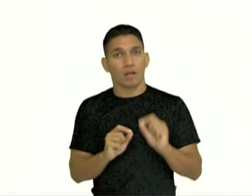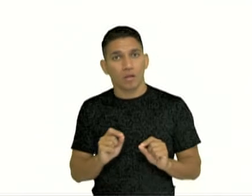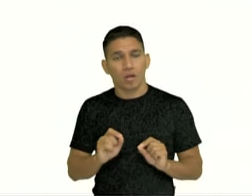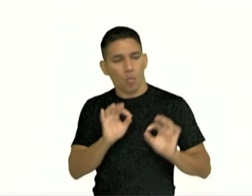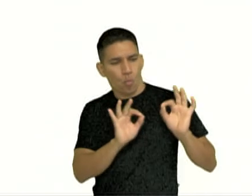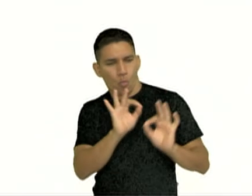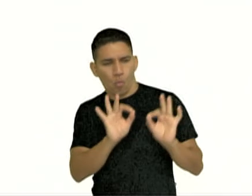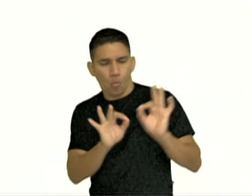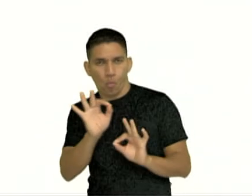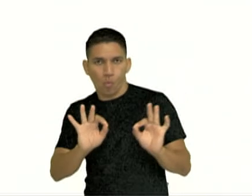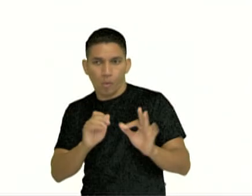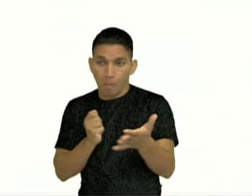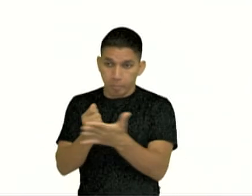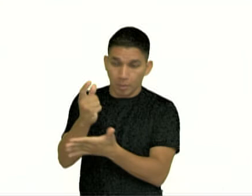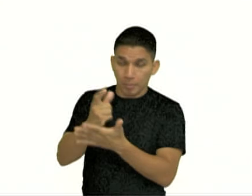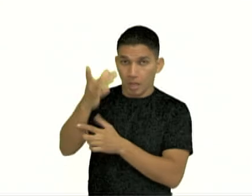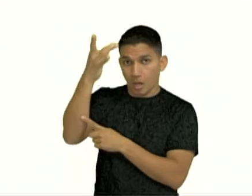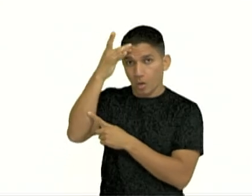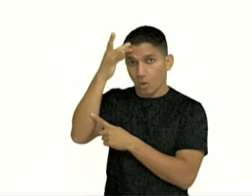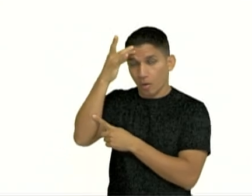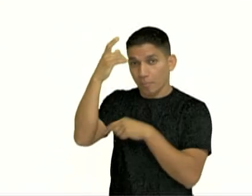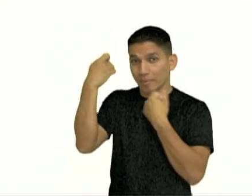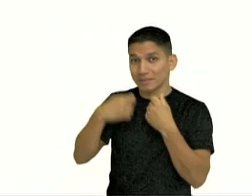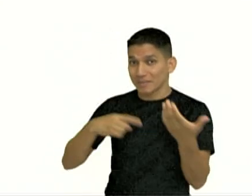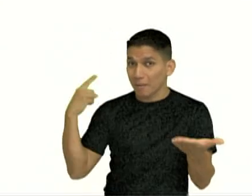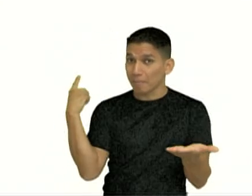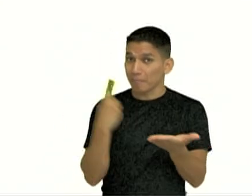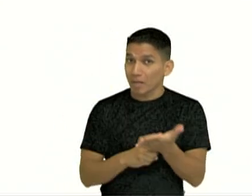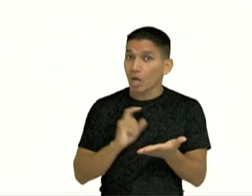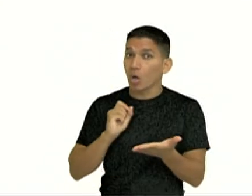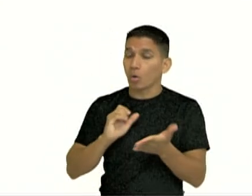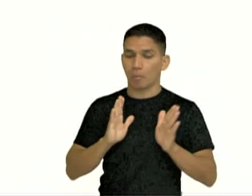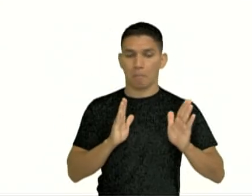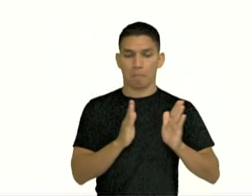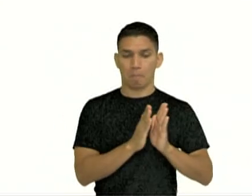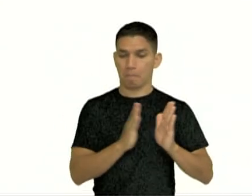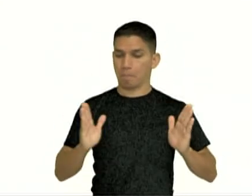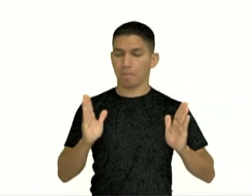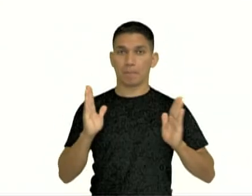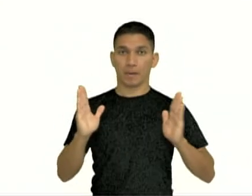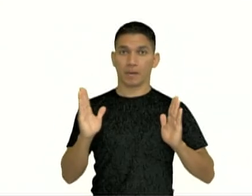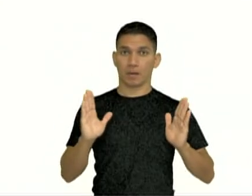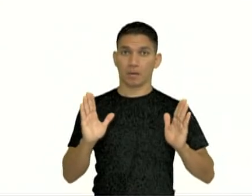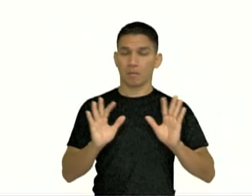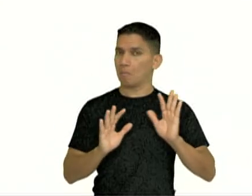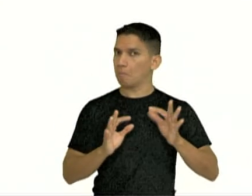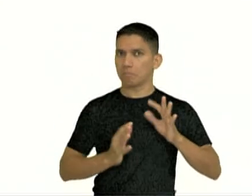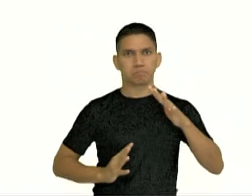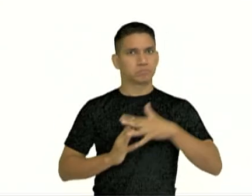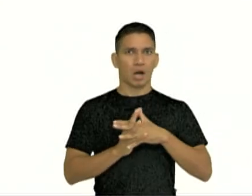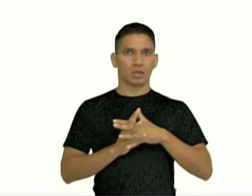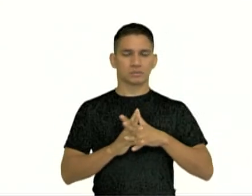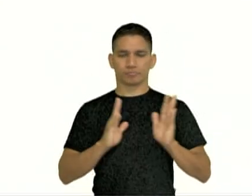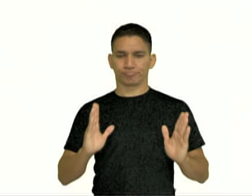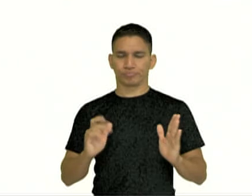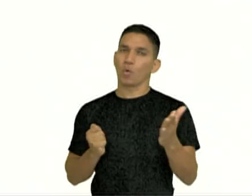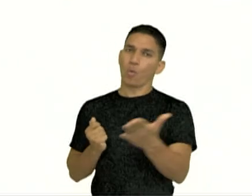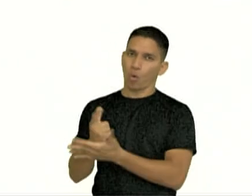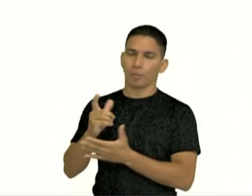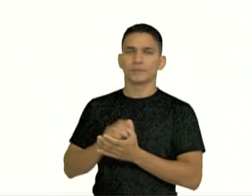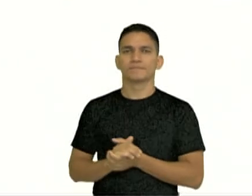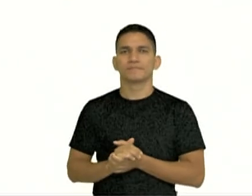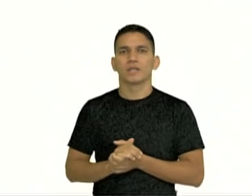uma compra consciente, nós temos que estabelecer um prazo máximo para eu poder fazer essa compra, determinar do quanto